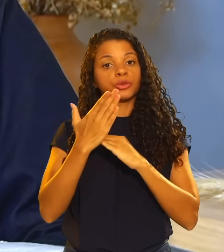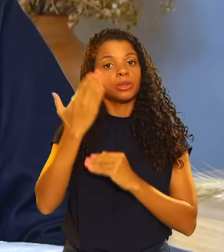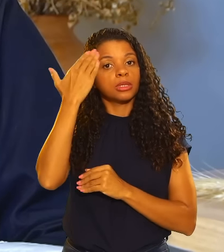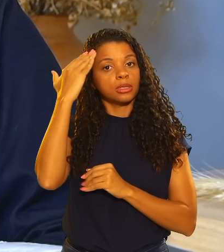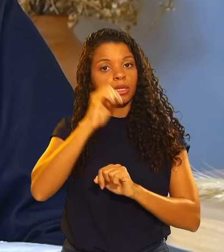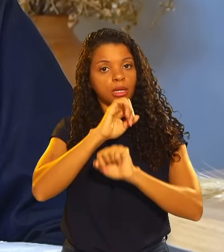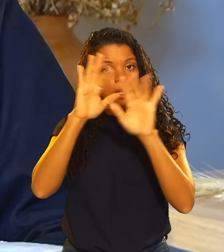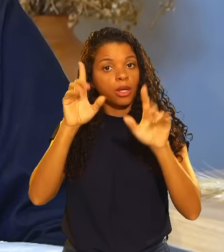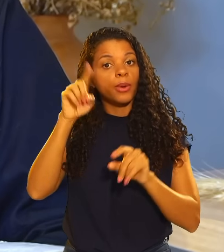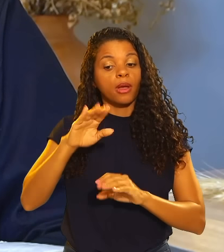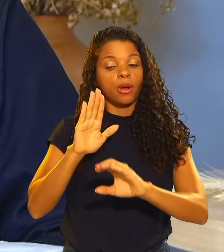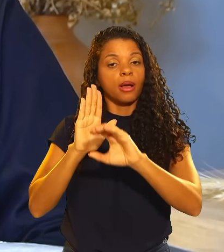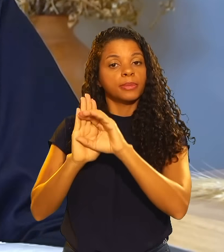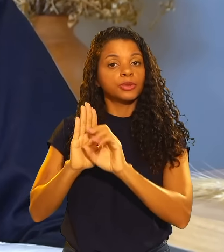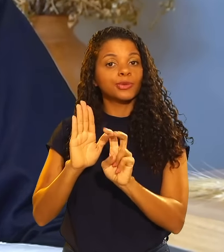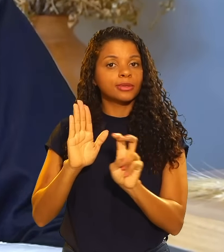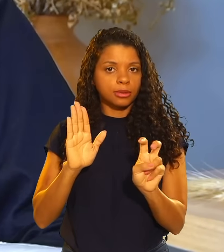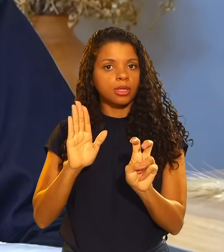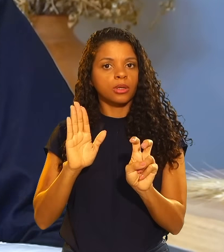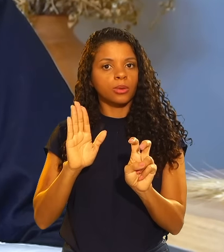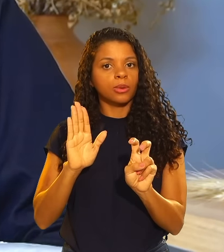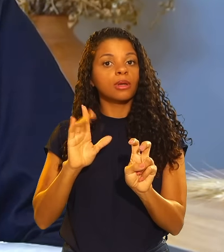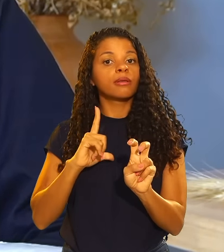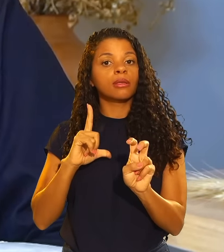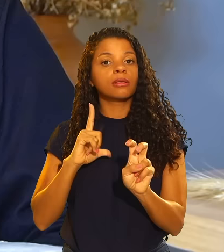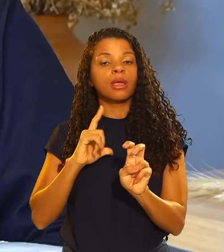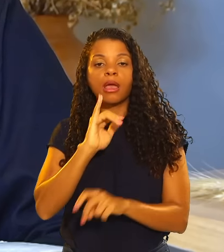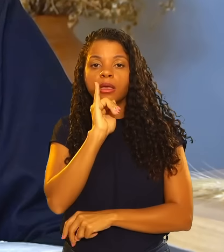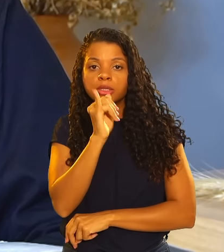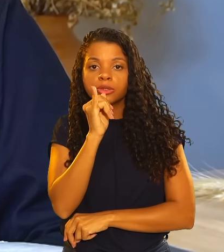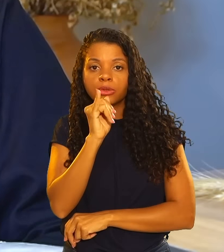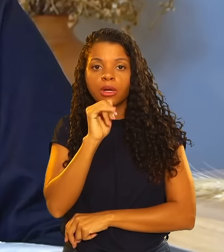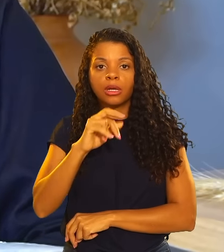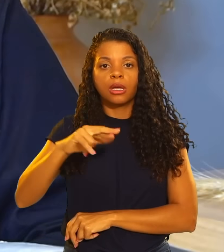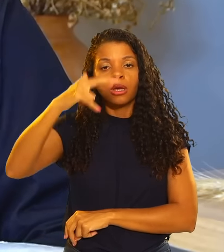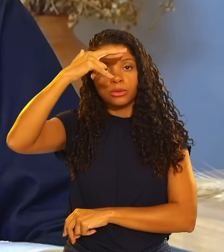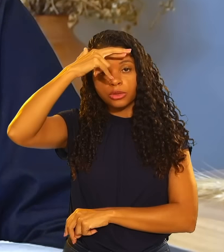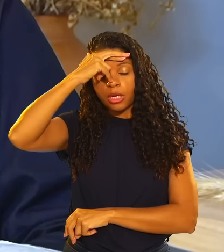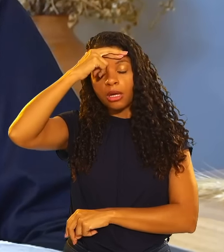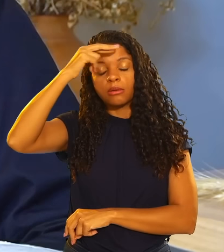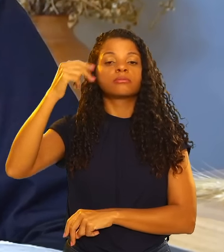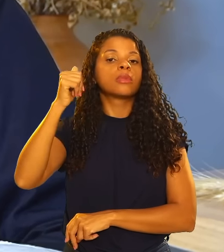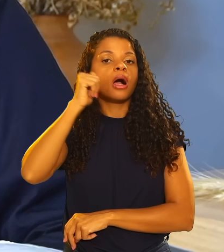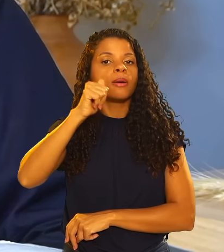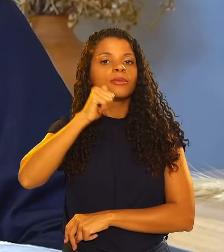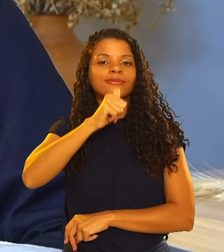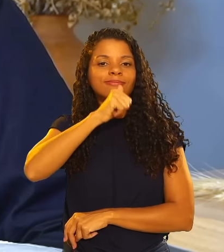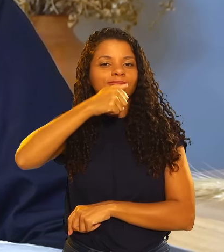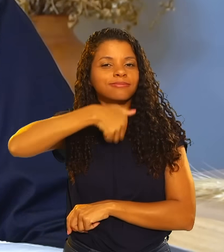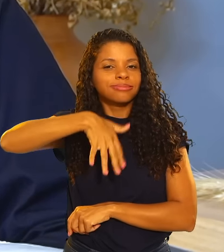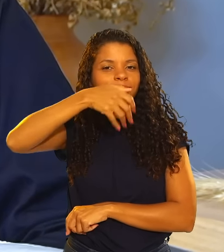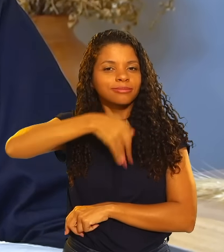onde nós encontramos a história de Jairo, a mulher com fluxo de sangue e, por fim, a cura, né, ou